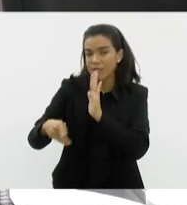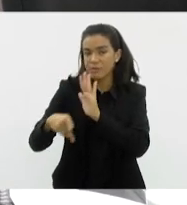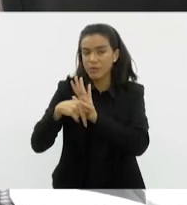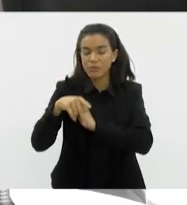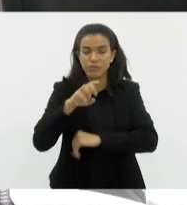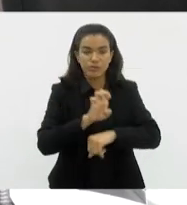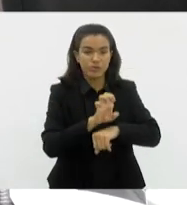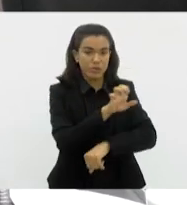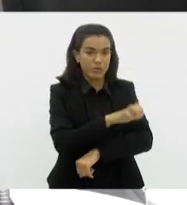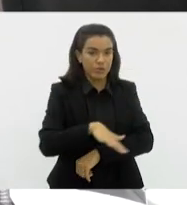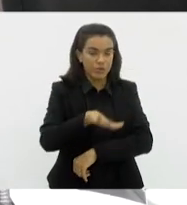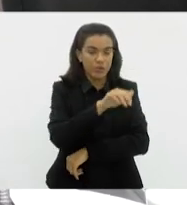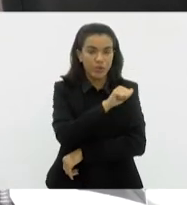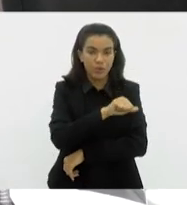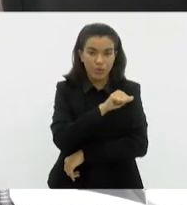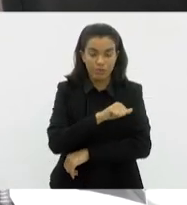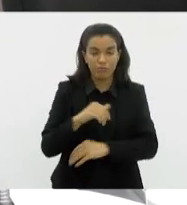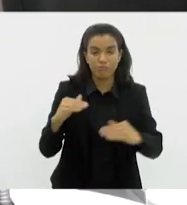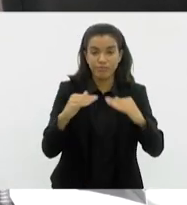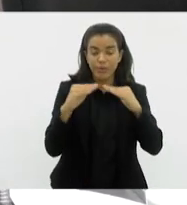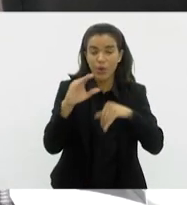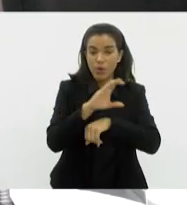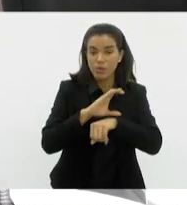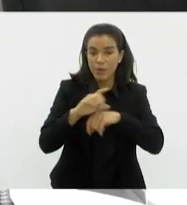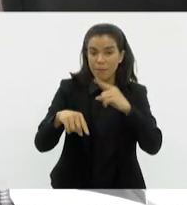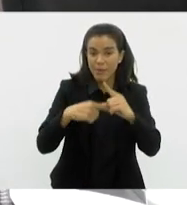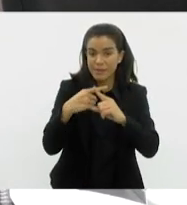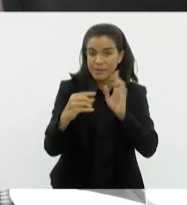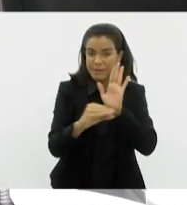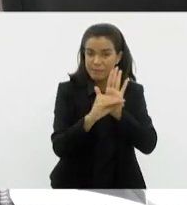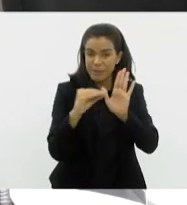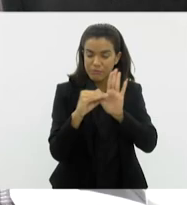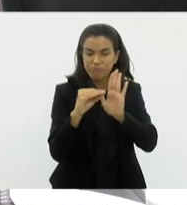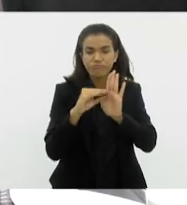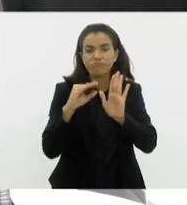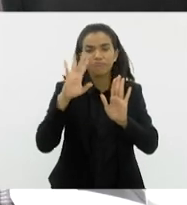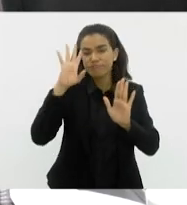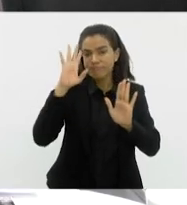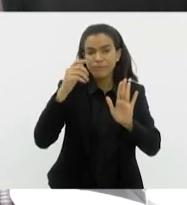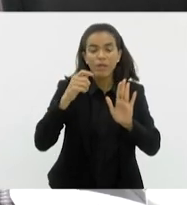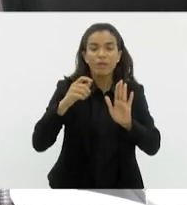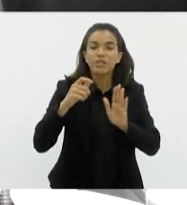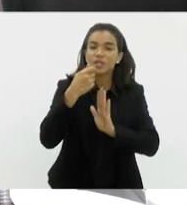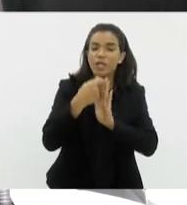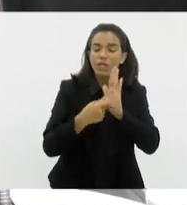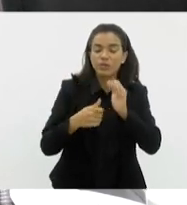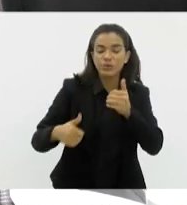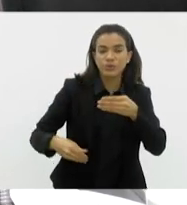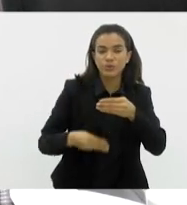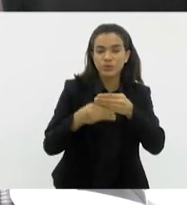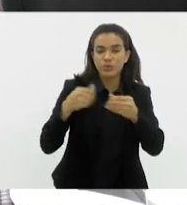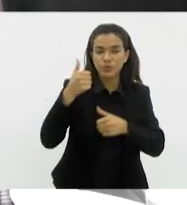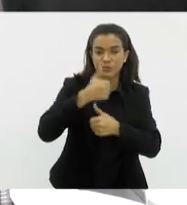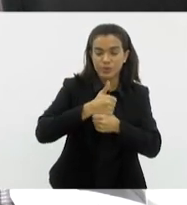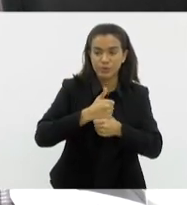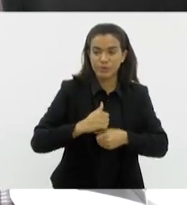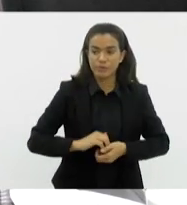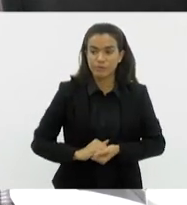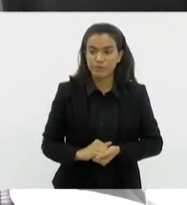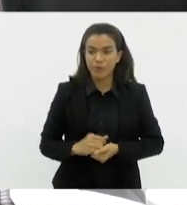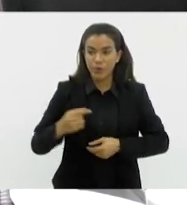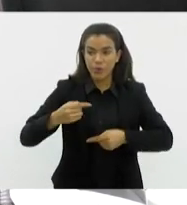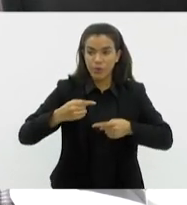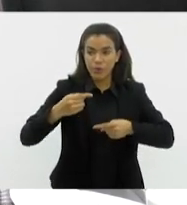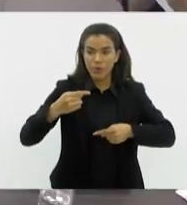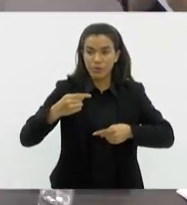Janeiro. O parecer é pela constitucionalidade com emendas, concluindo por substitutivo. Em discussão.